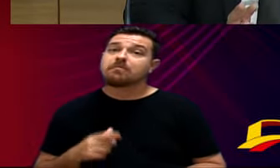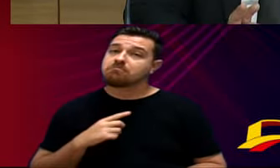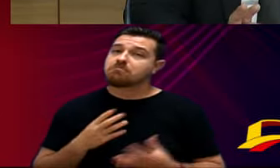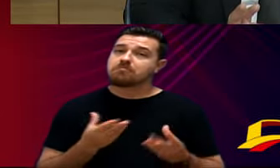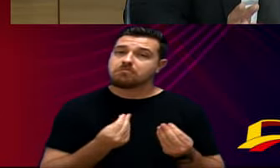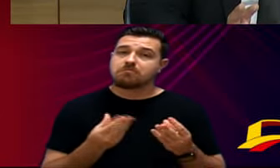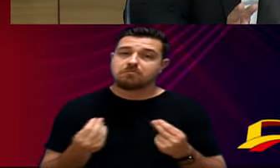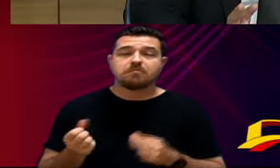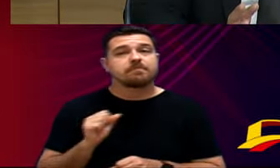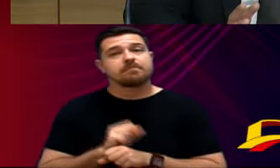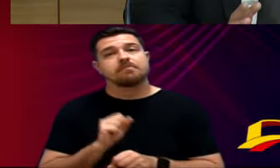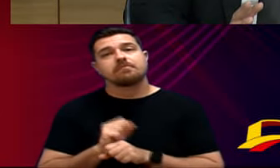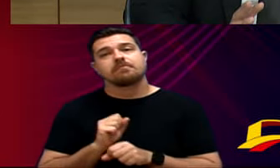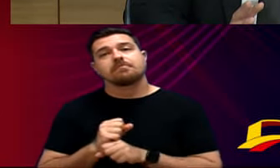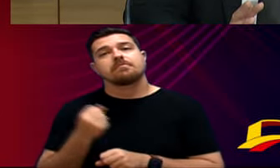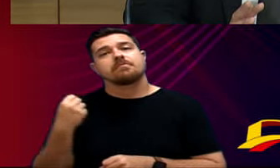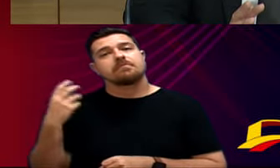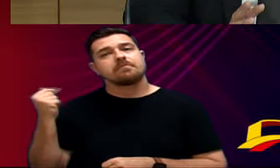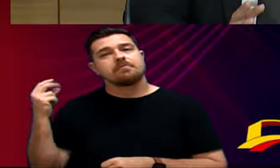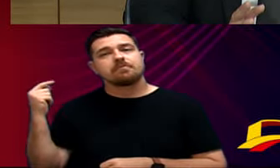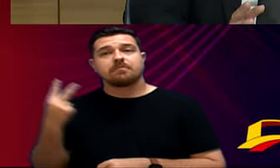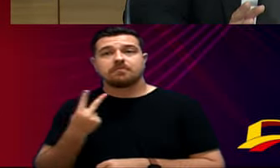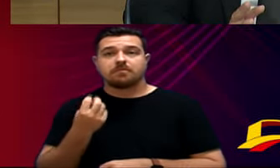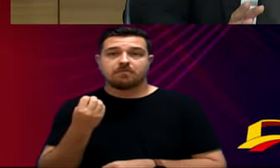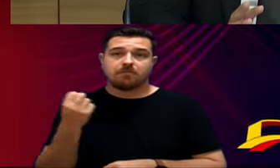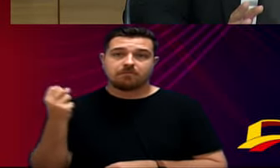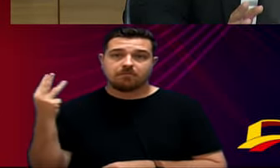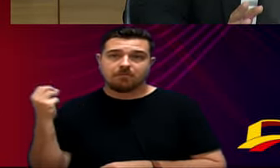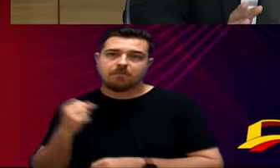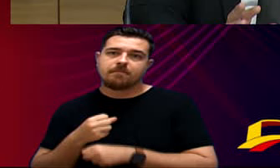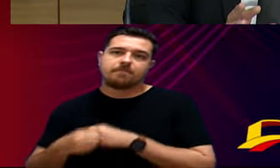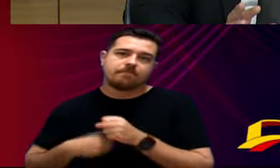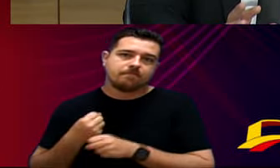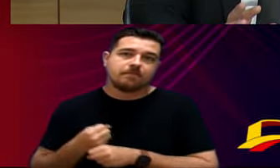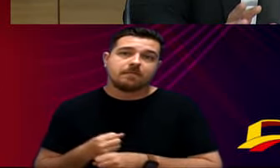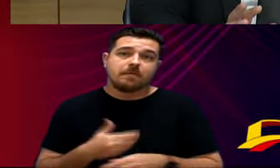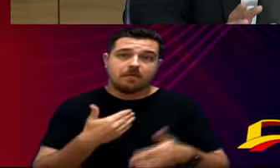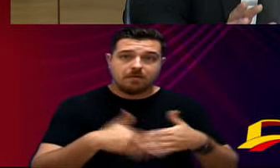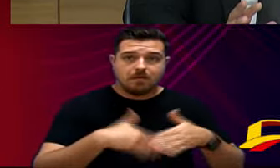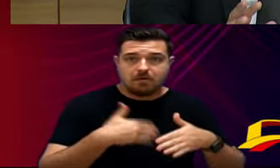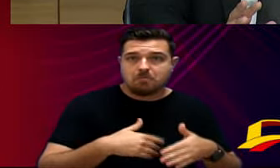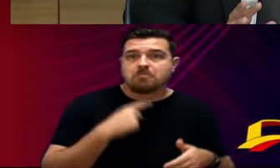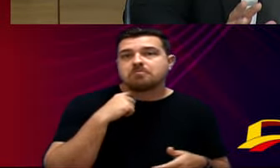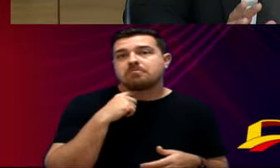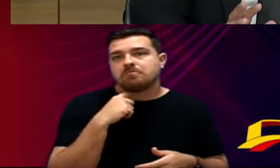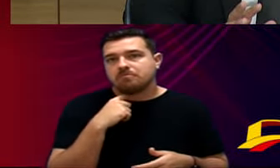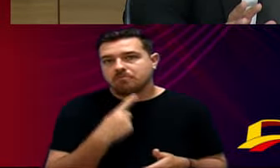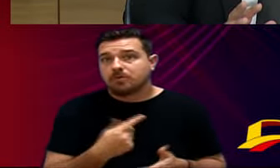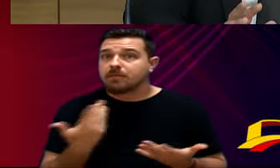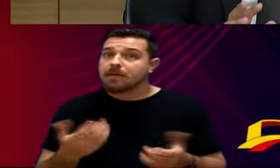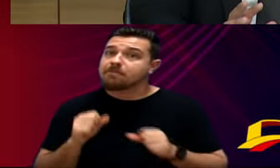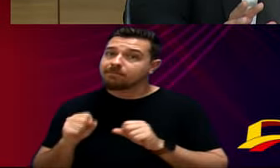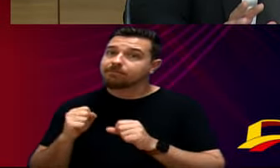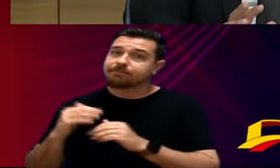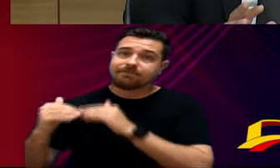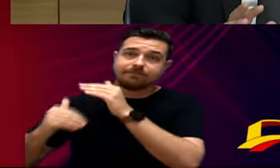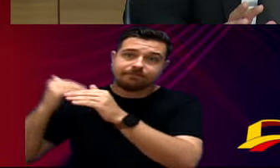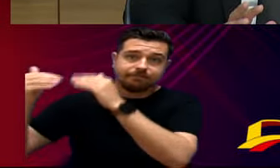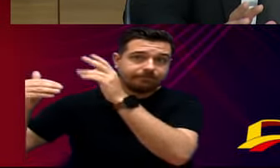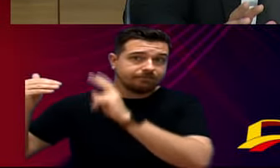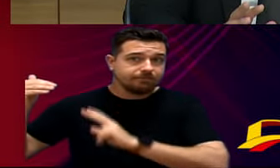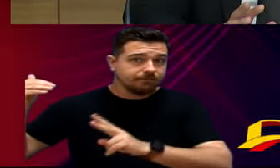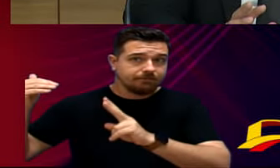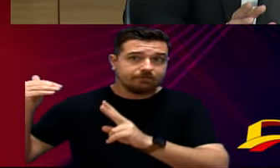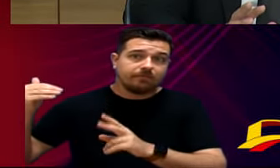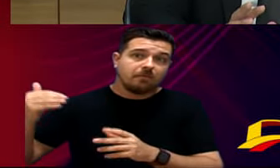estão né H 20 a 30 anos que não fizeram essa prova ou que não passaram mas que poderiam fazer o curso